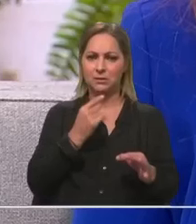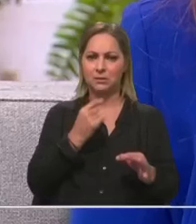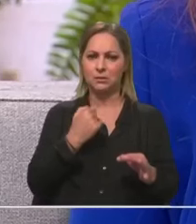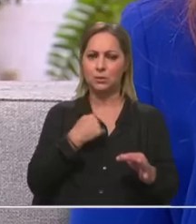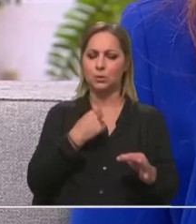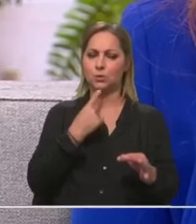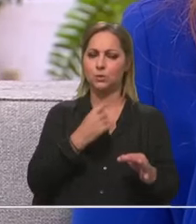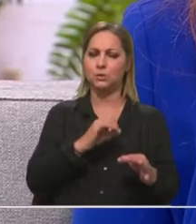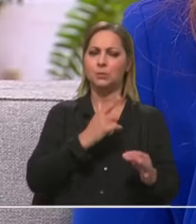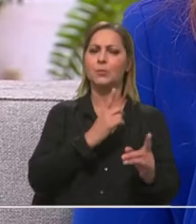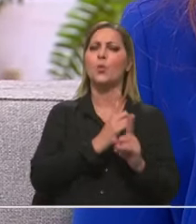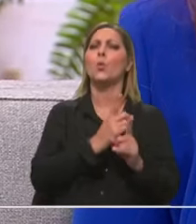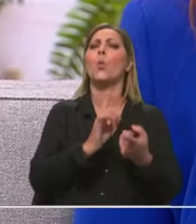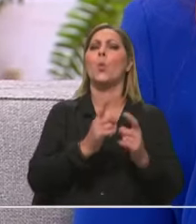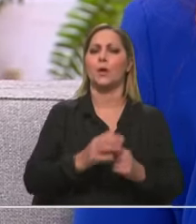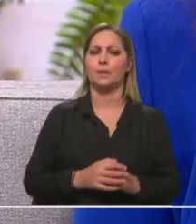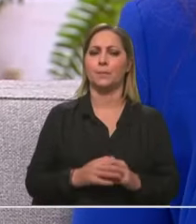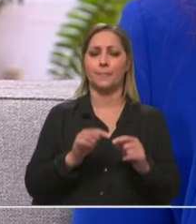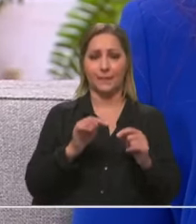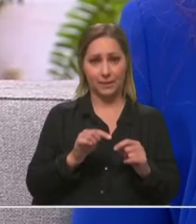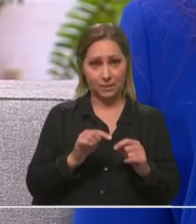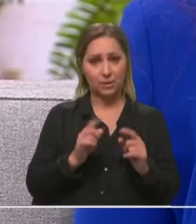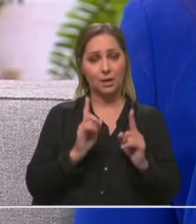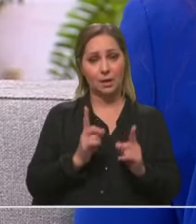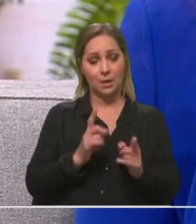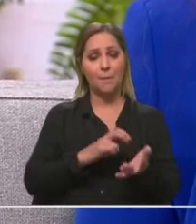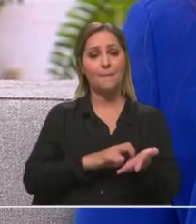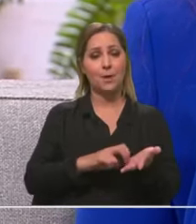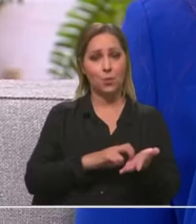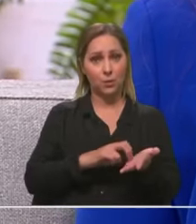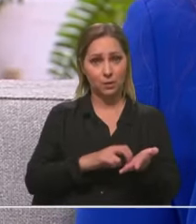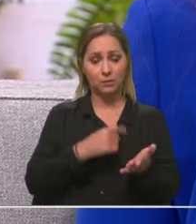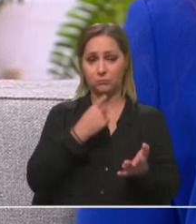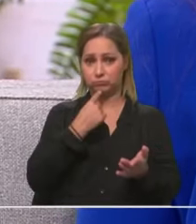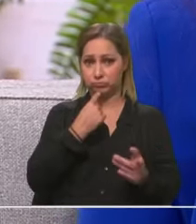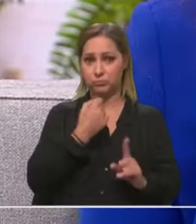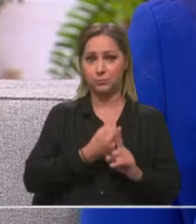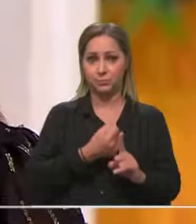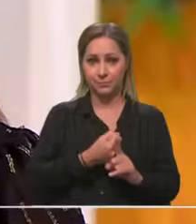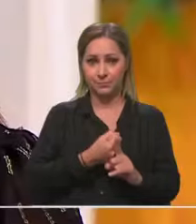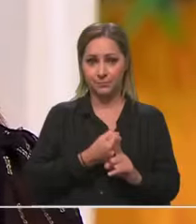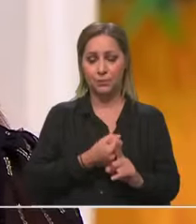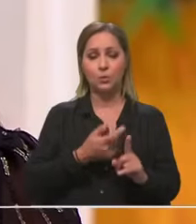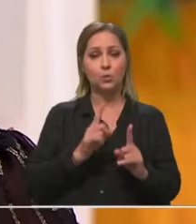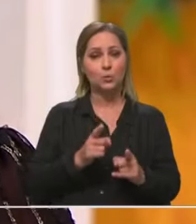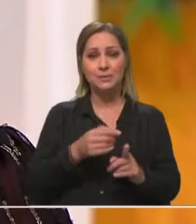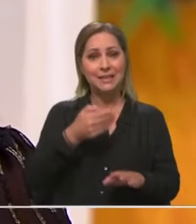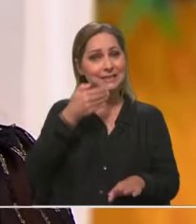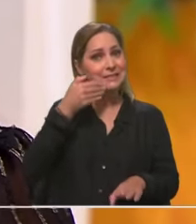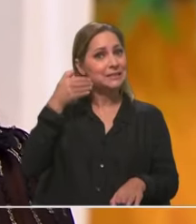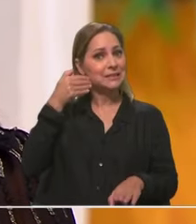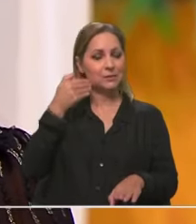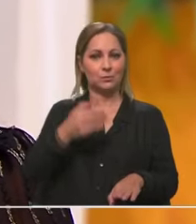lhe disse na primeira consulta isto é uma maratona é uma grande batalha e temos que começar o quanto antes não